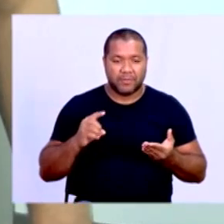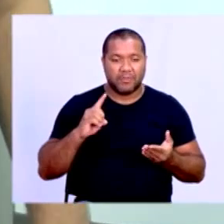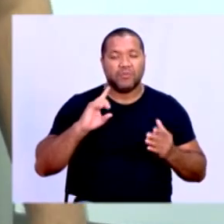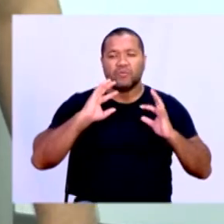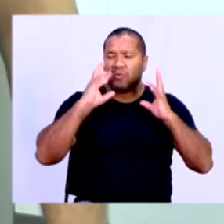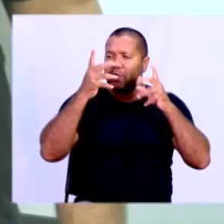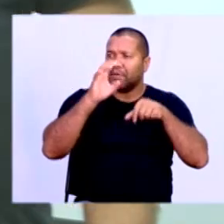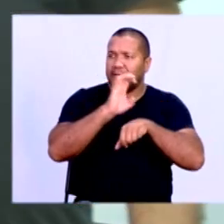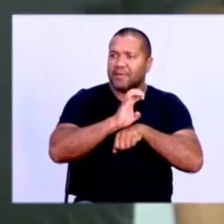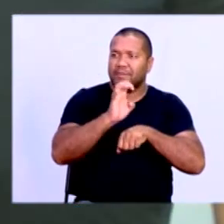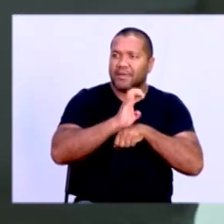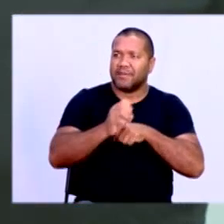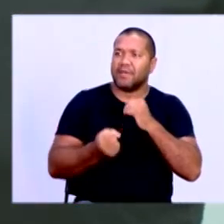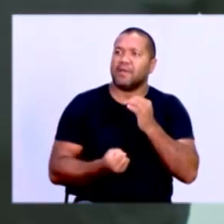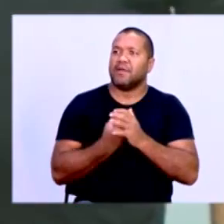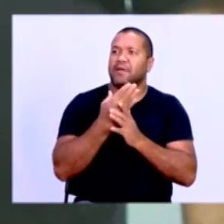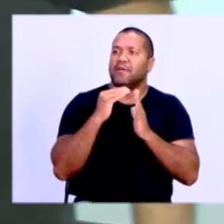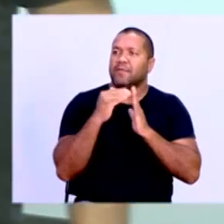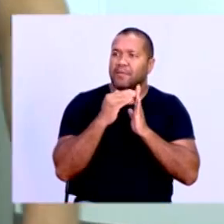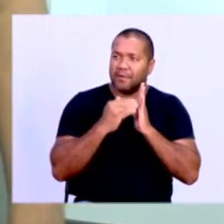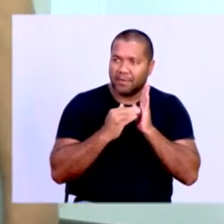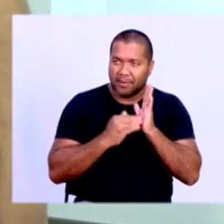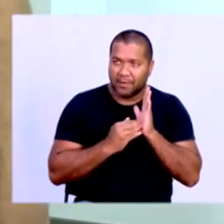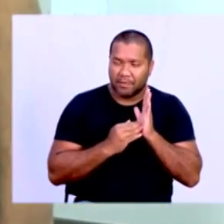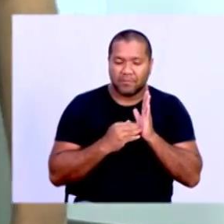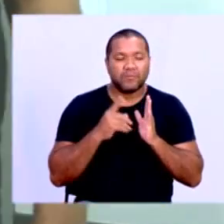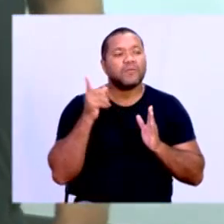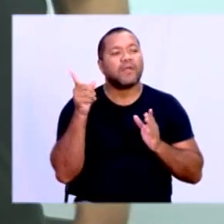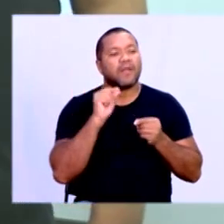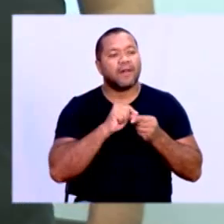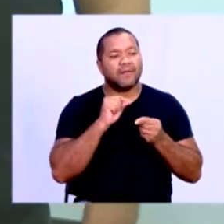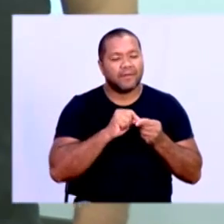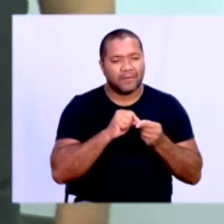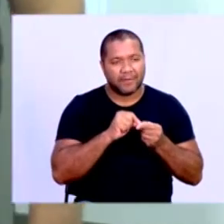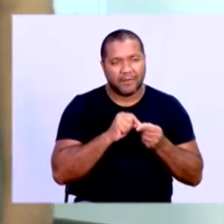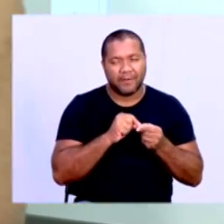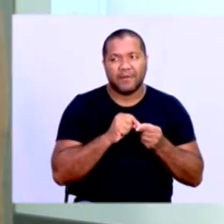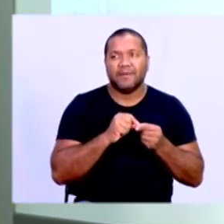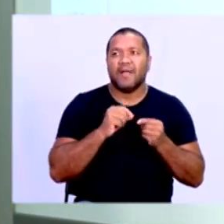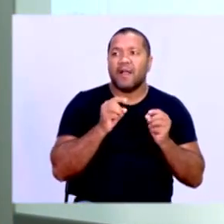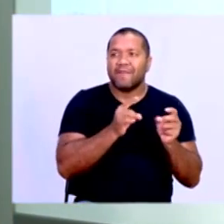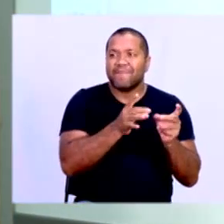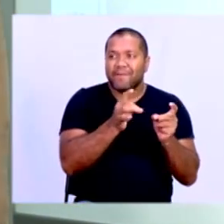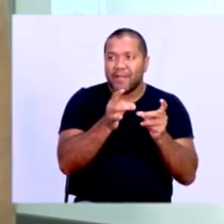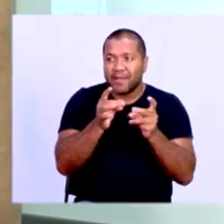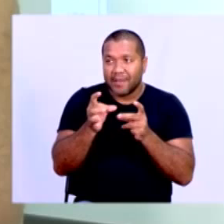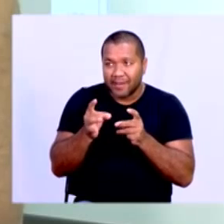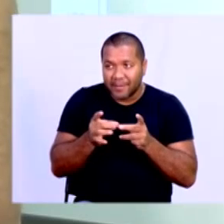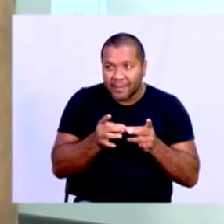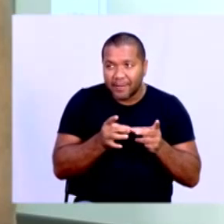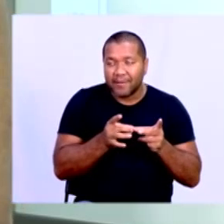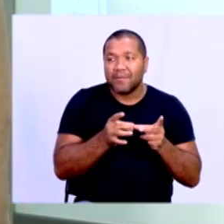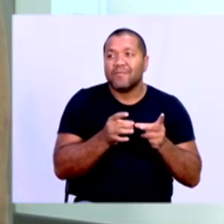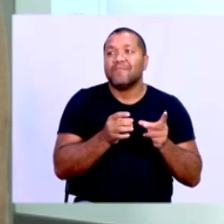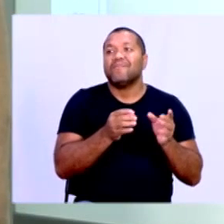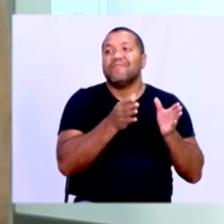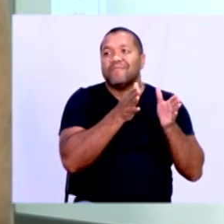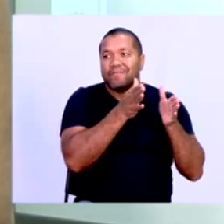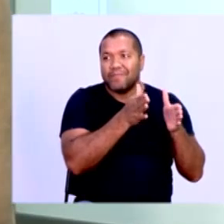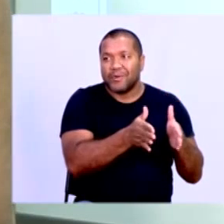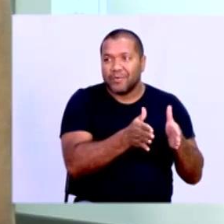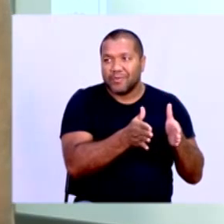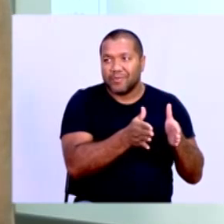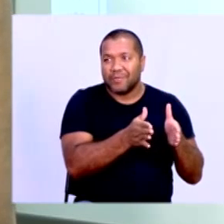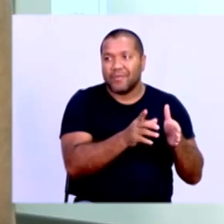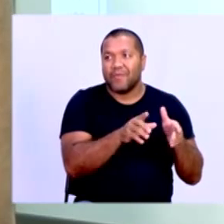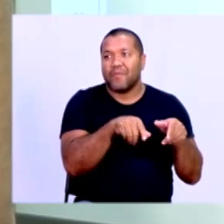empresas que desenvolvem software, o que elas fazem? Elas vendem produtos modularizados. Então,